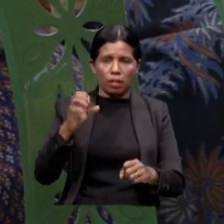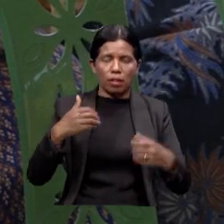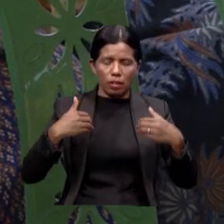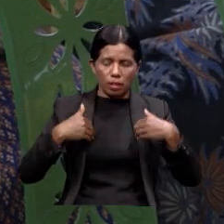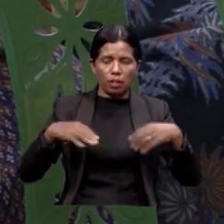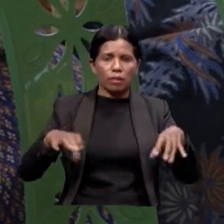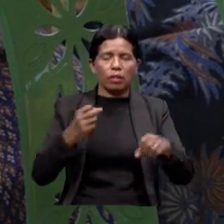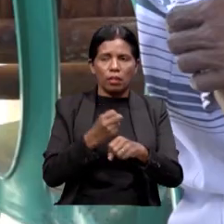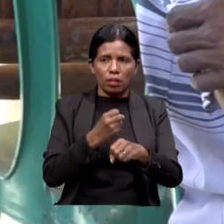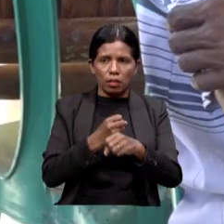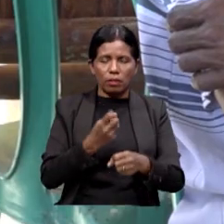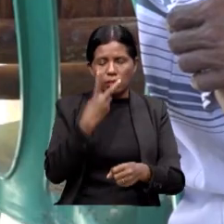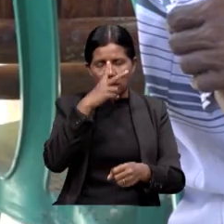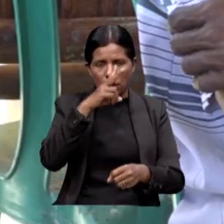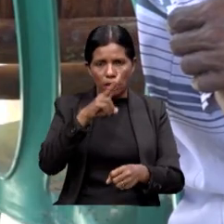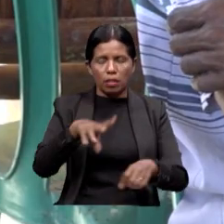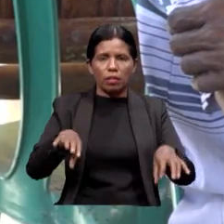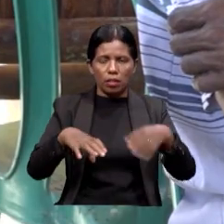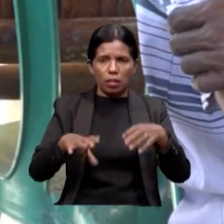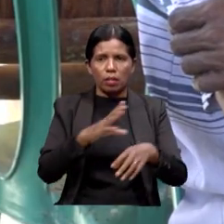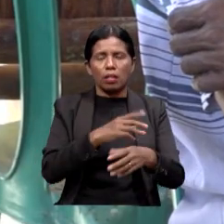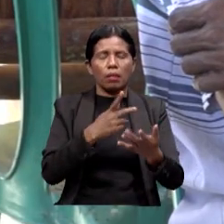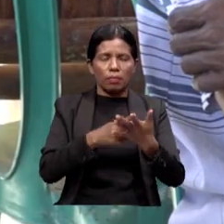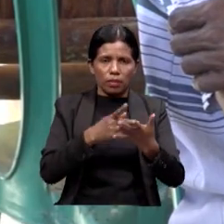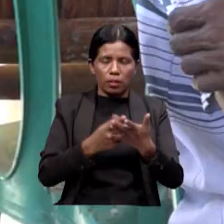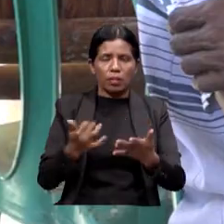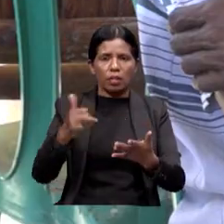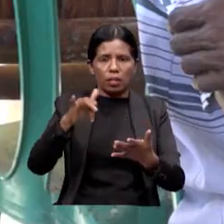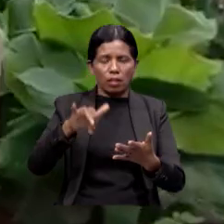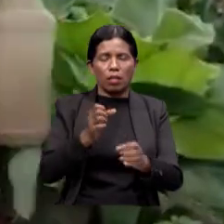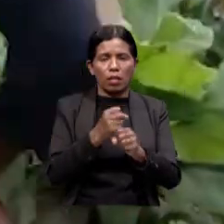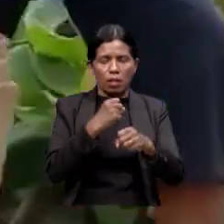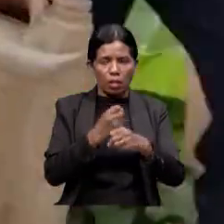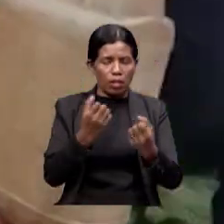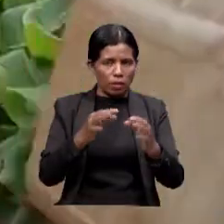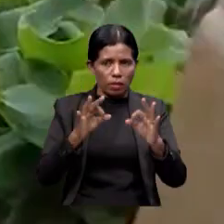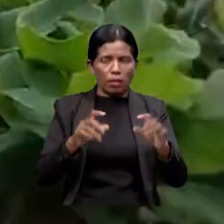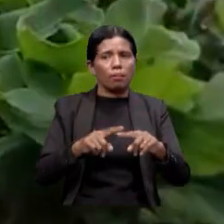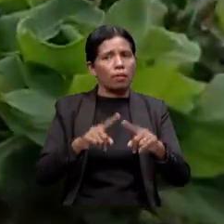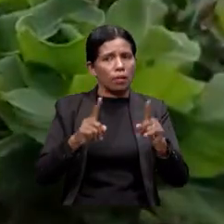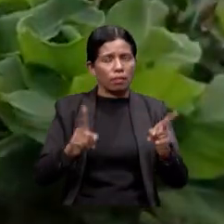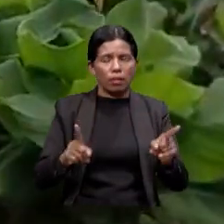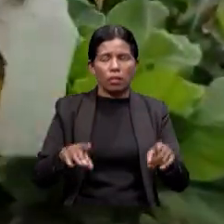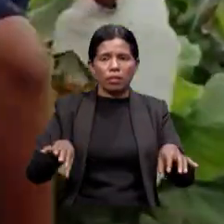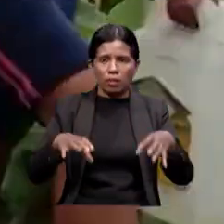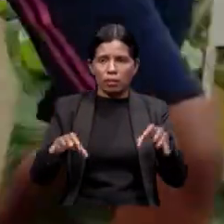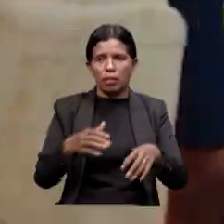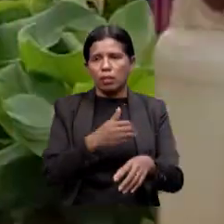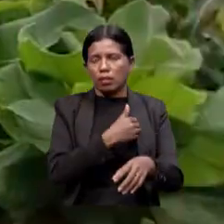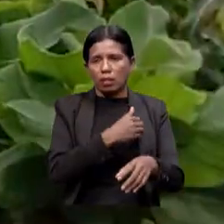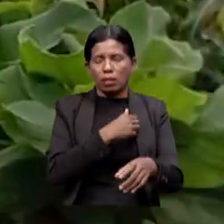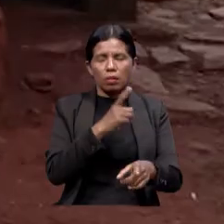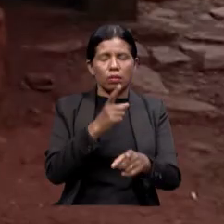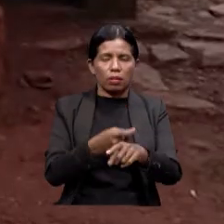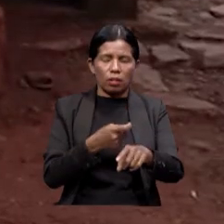esforço na tom, o de haré sistema no projeto hirak nebe durante ne halau ona, mai be sistema balung lau la to